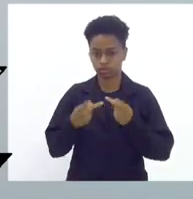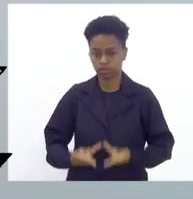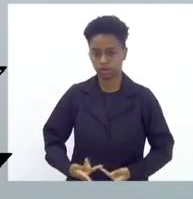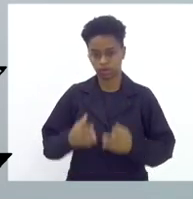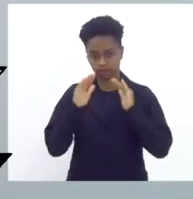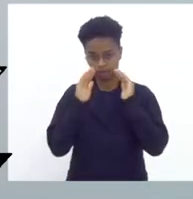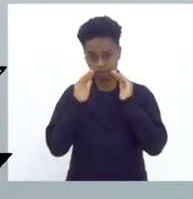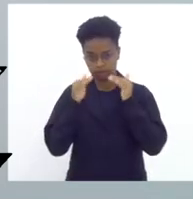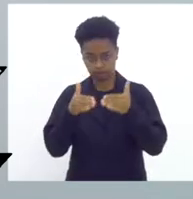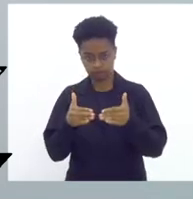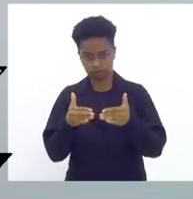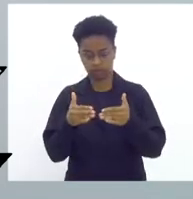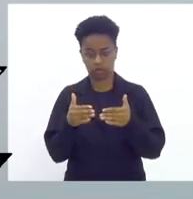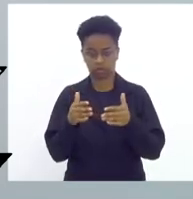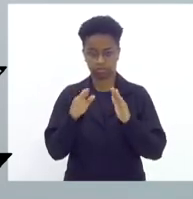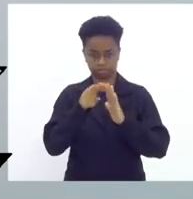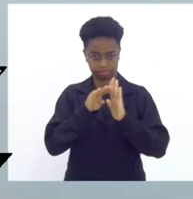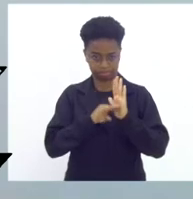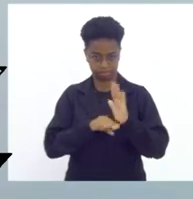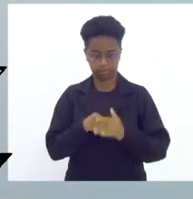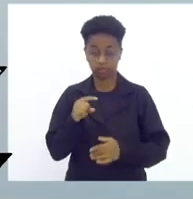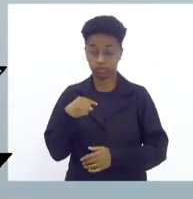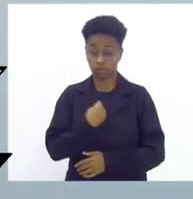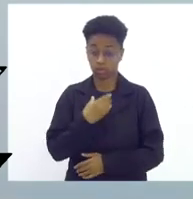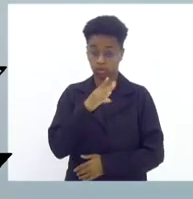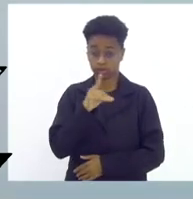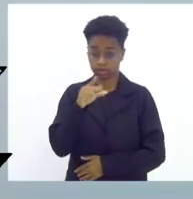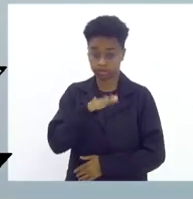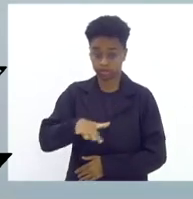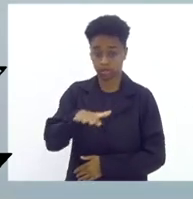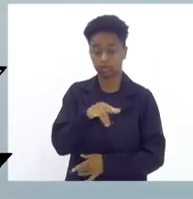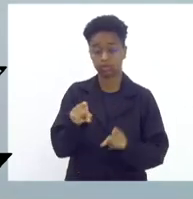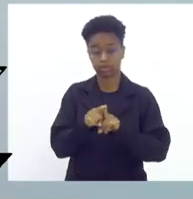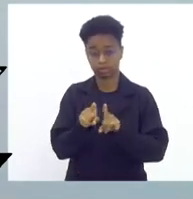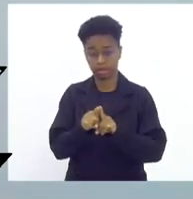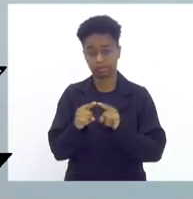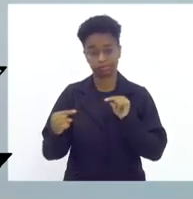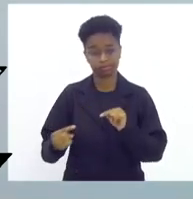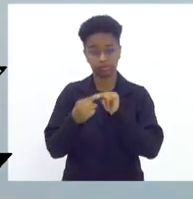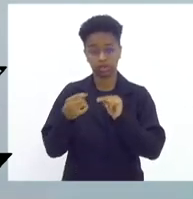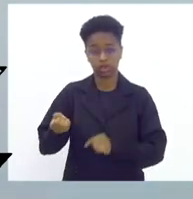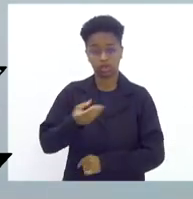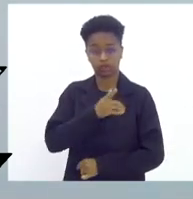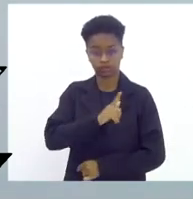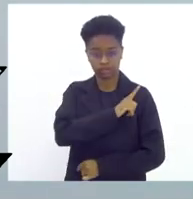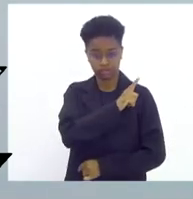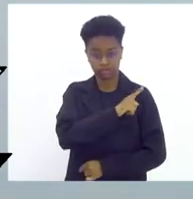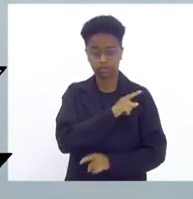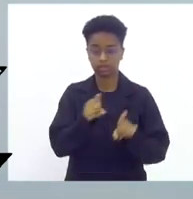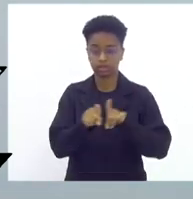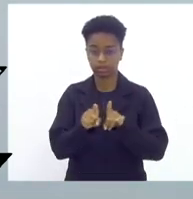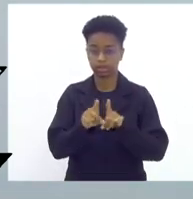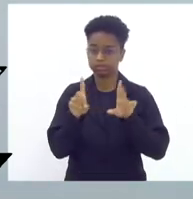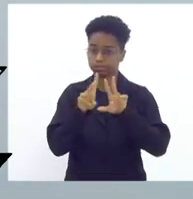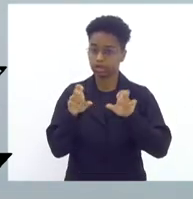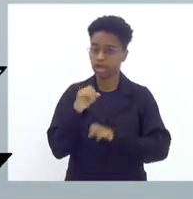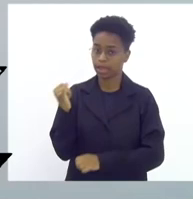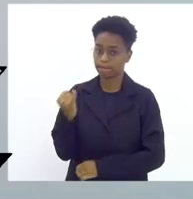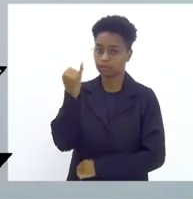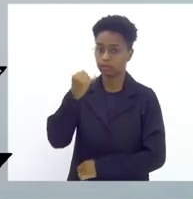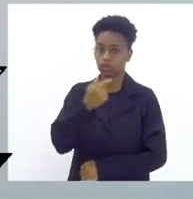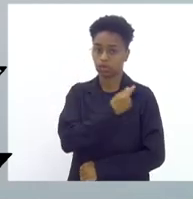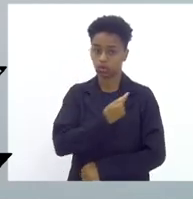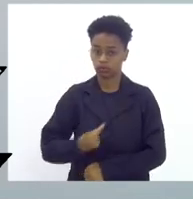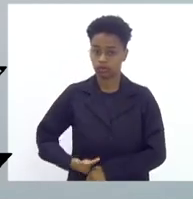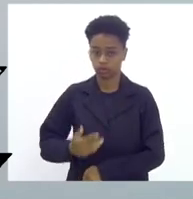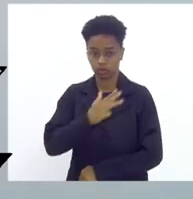a pauta a nossa Coordenação Geral também é fruto dessa nova gestão né e da importância que o